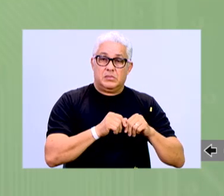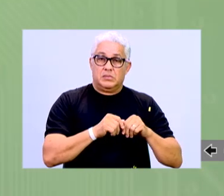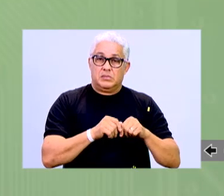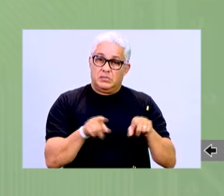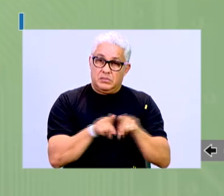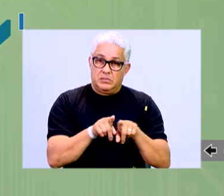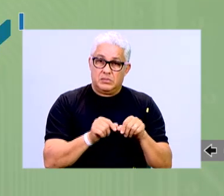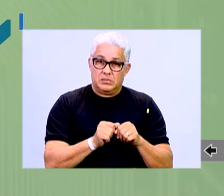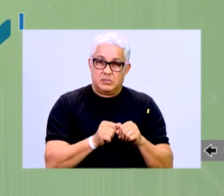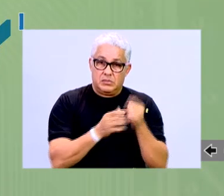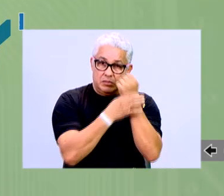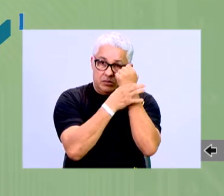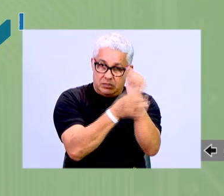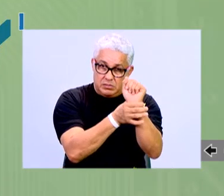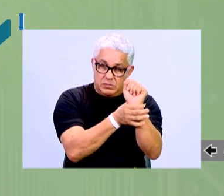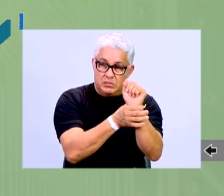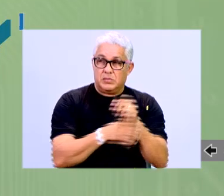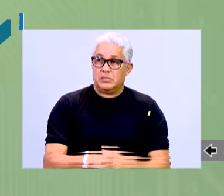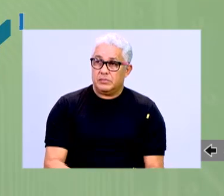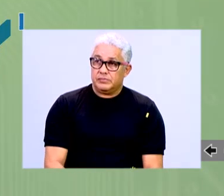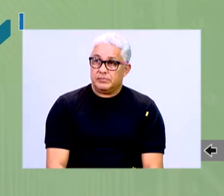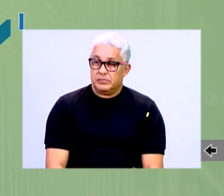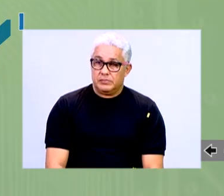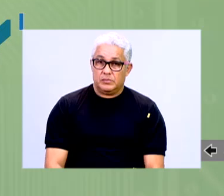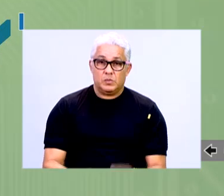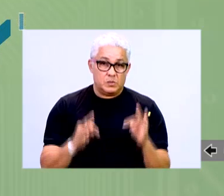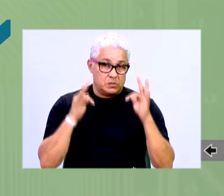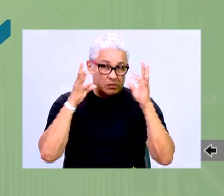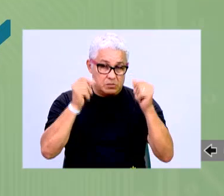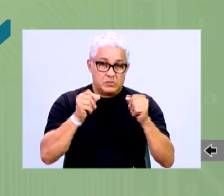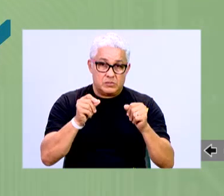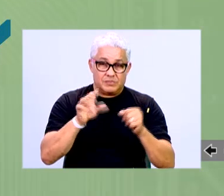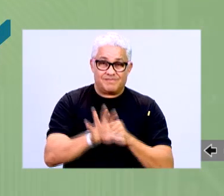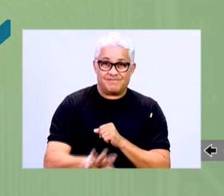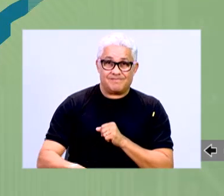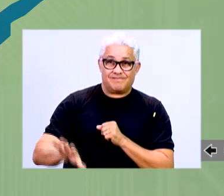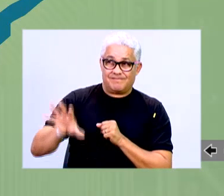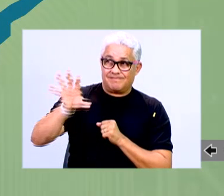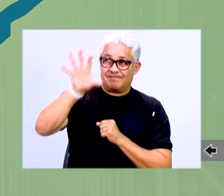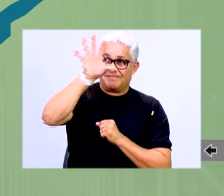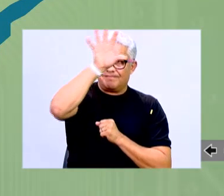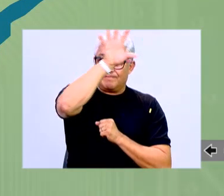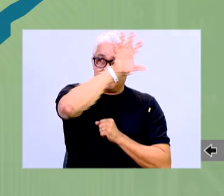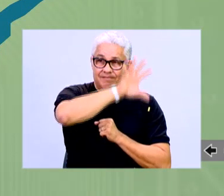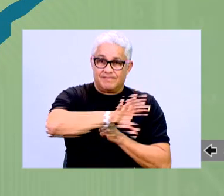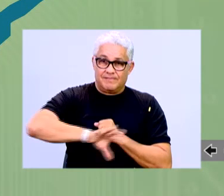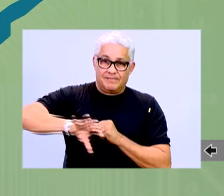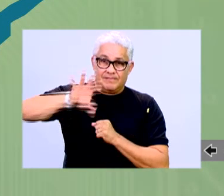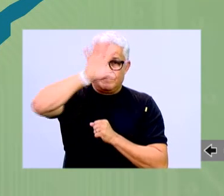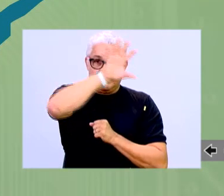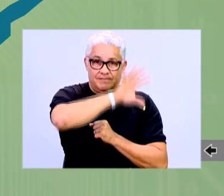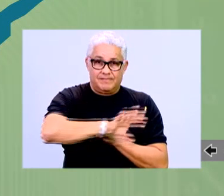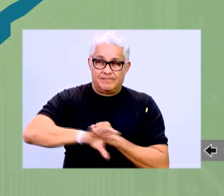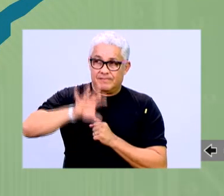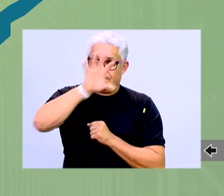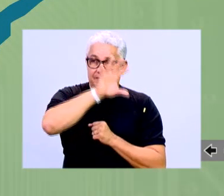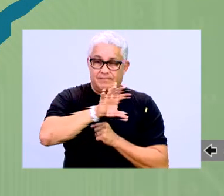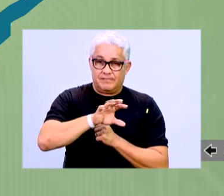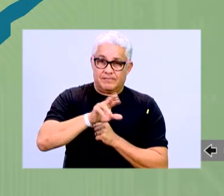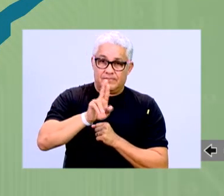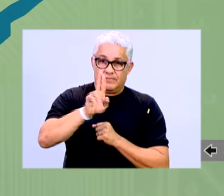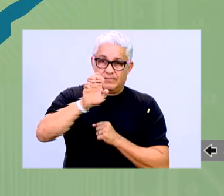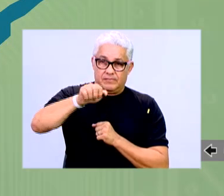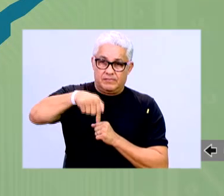de segurança. Então, todo esse conjunto de tipos aqui são tipos de